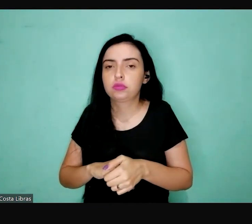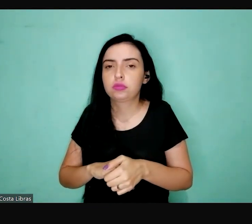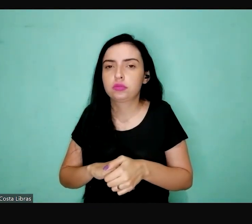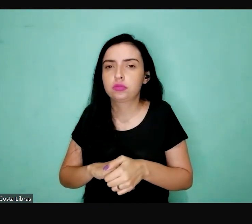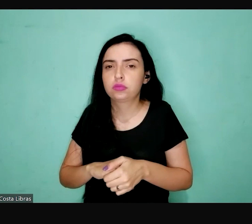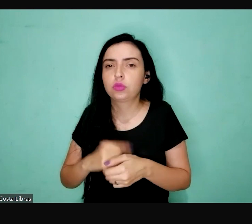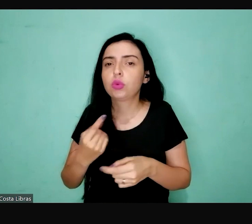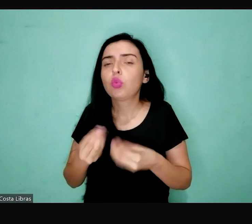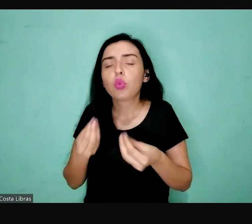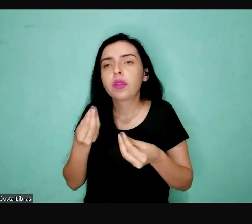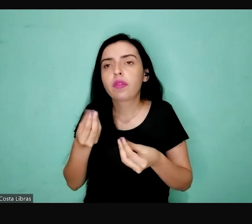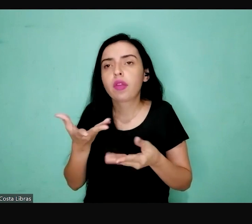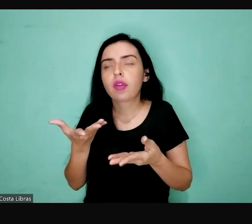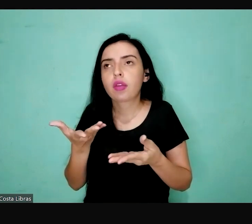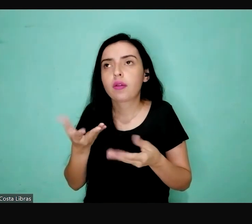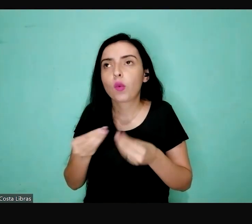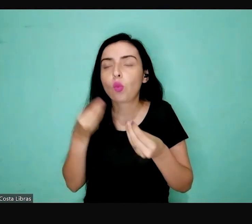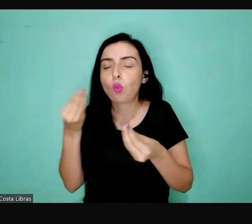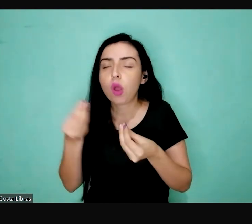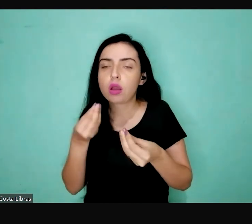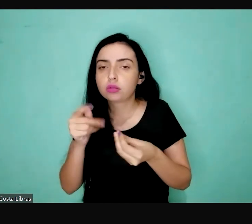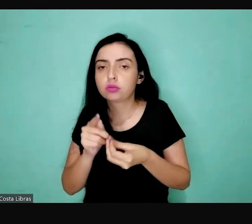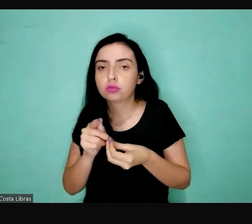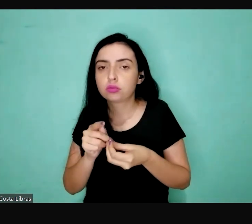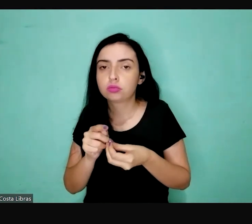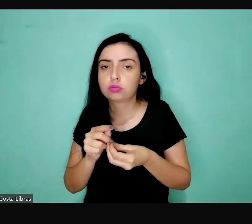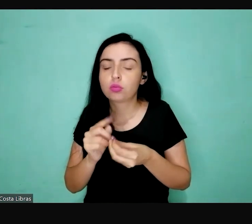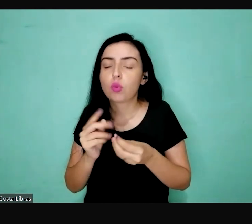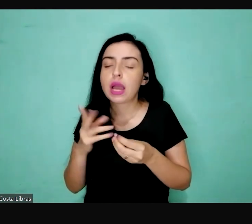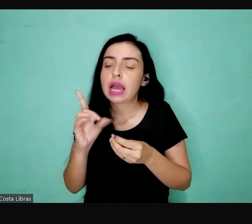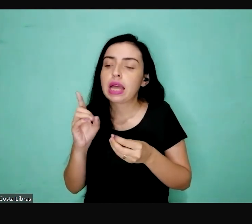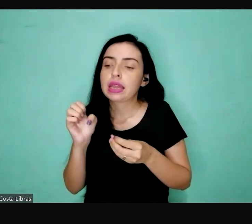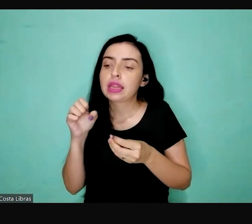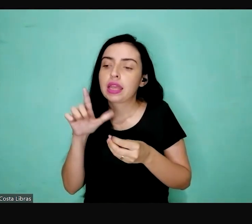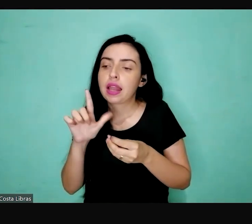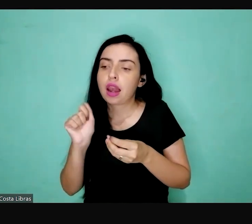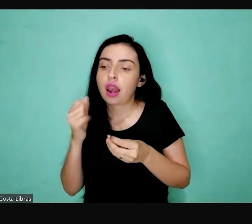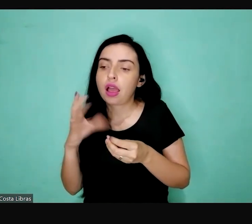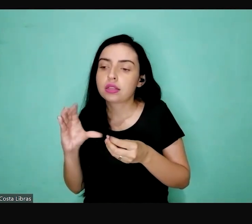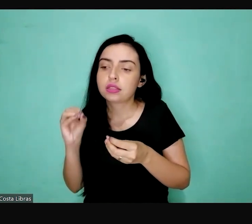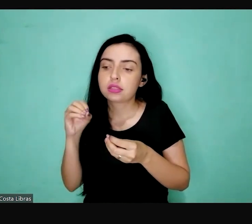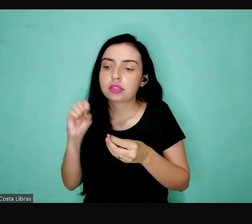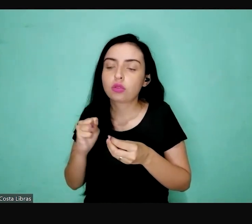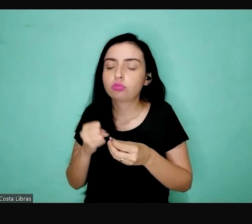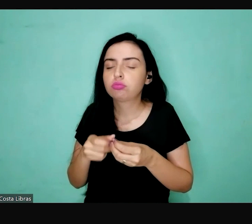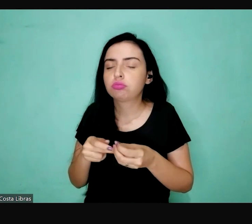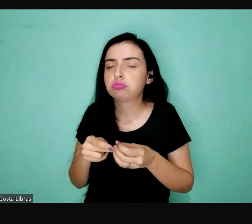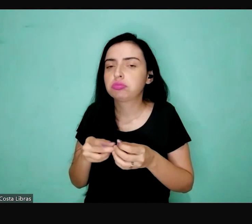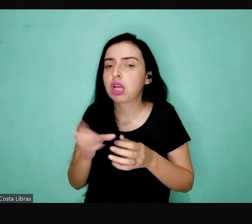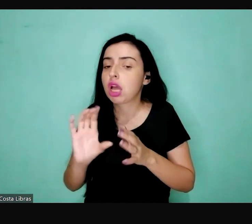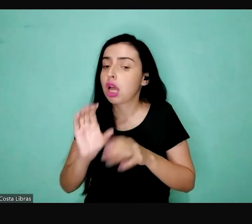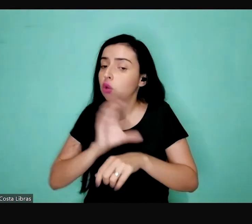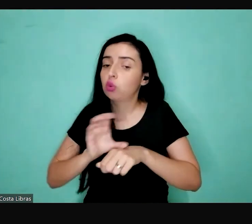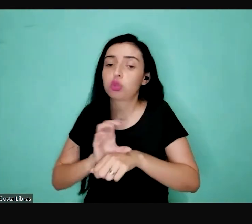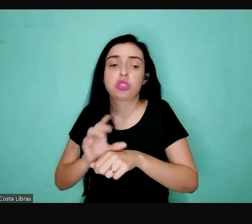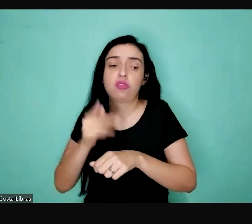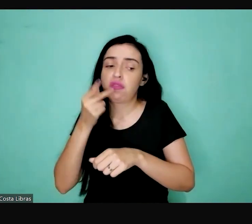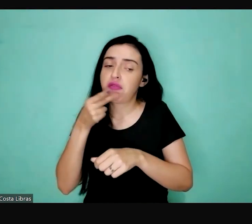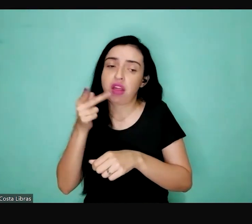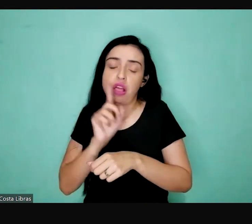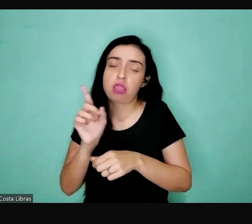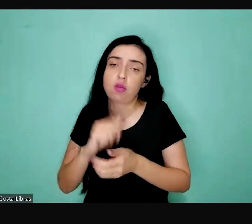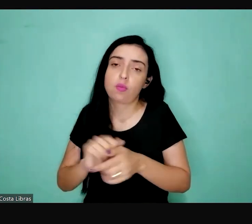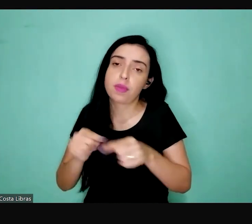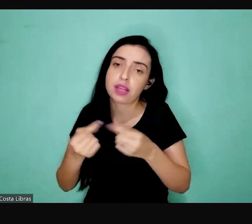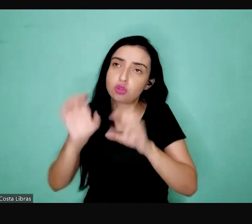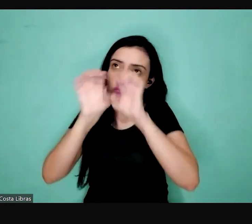que é? Quando uma dilação é indevida. A Constituição não fala disso. Então, o nosso Tribunal